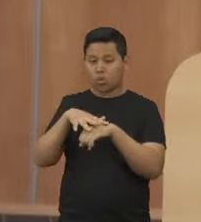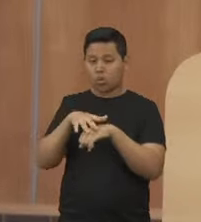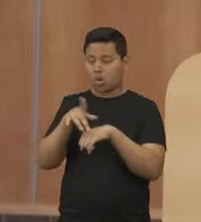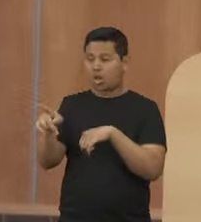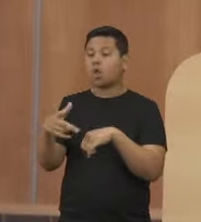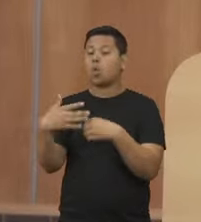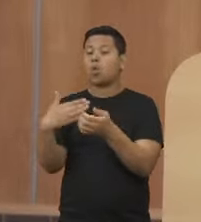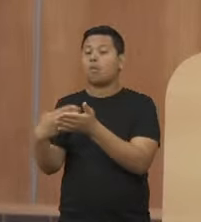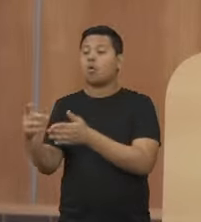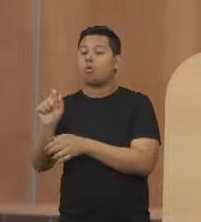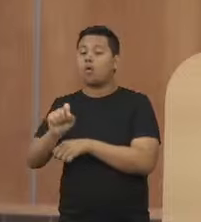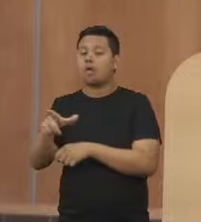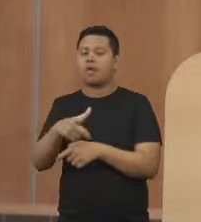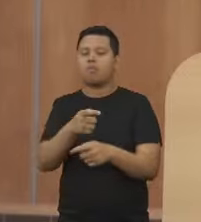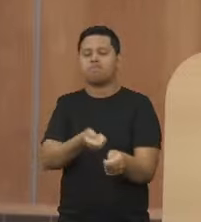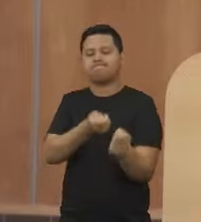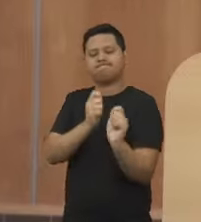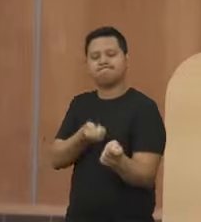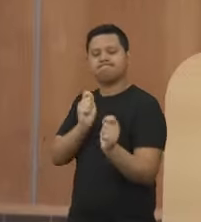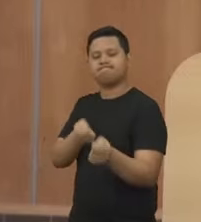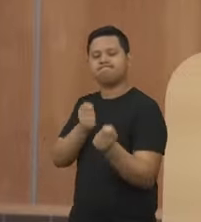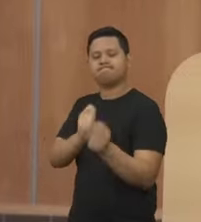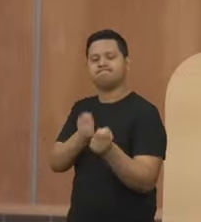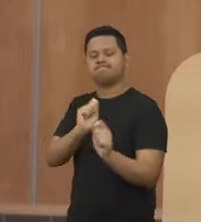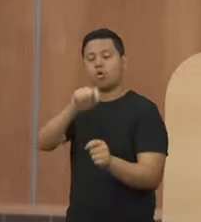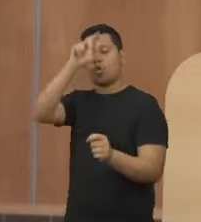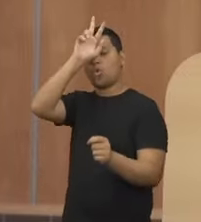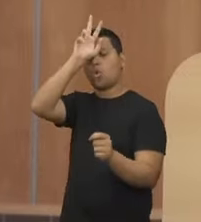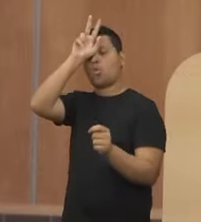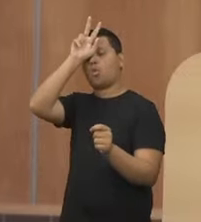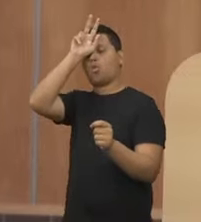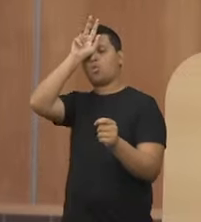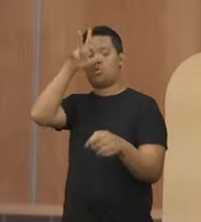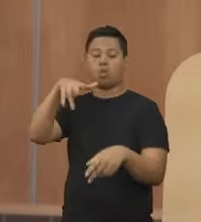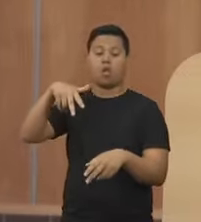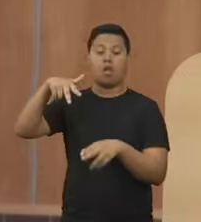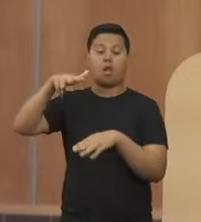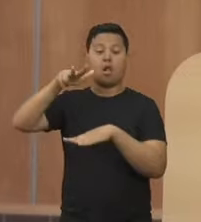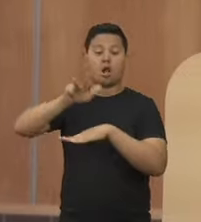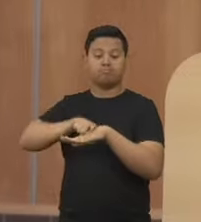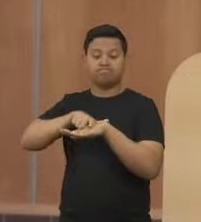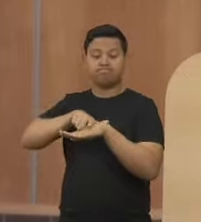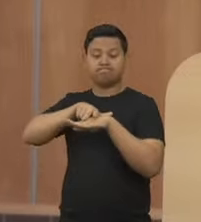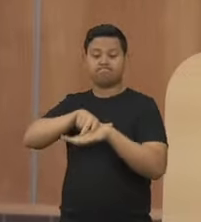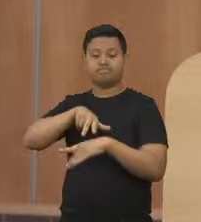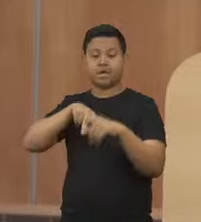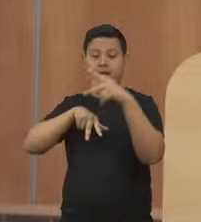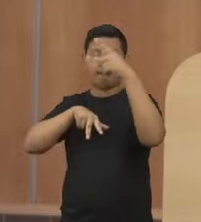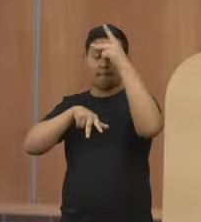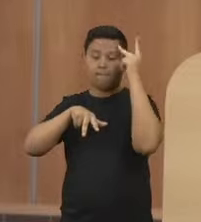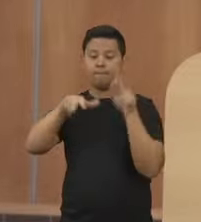lá, 1 hora a cavalo, o cavalo puxando a pessoa doente para levar lá na Santa Casa de